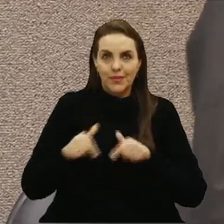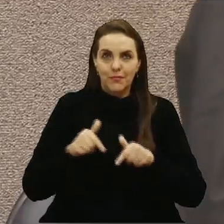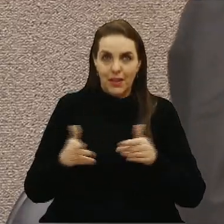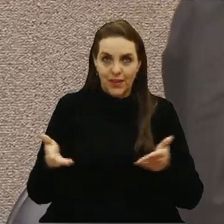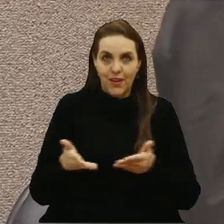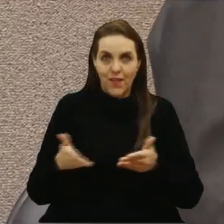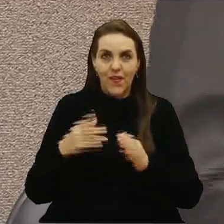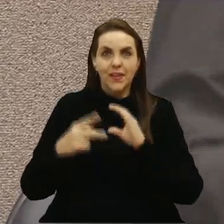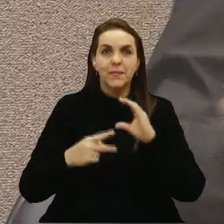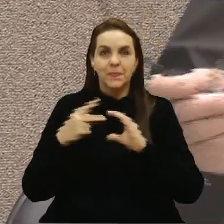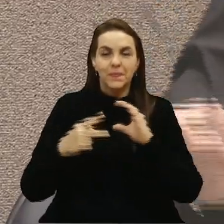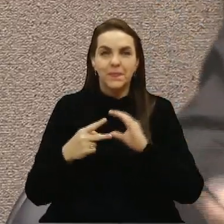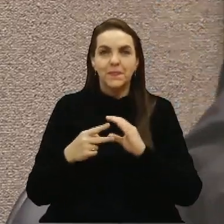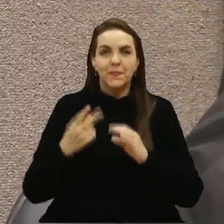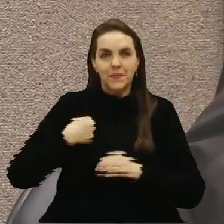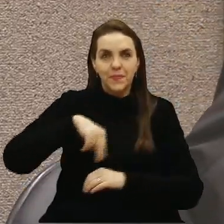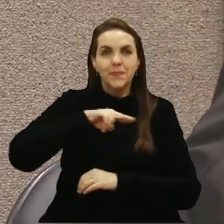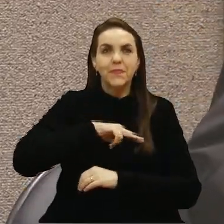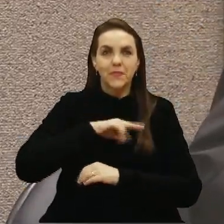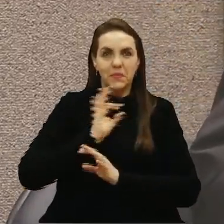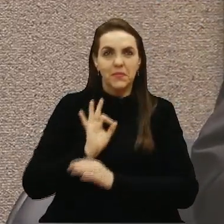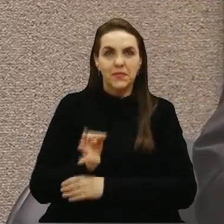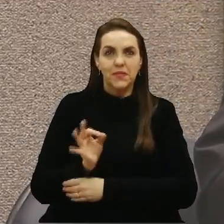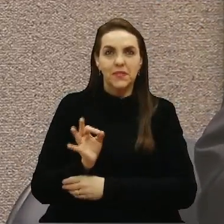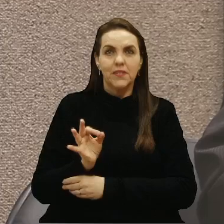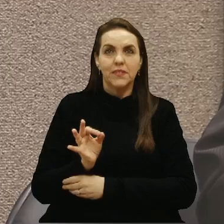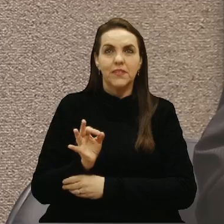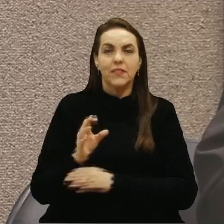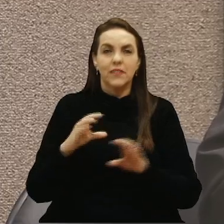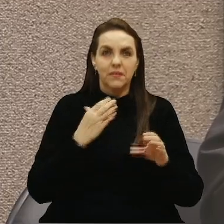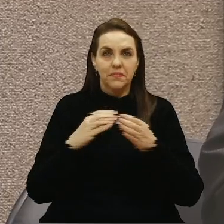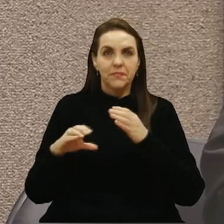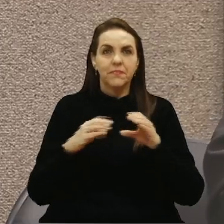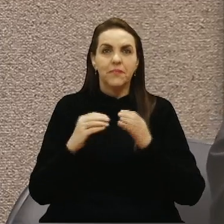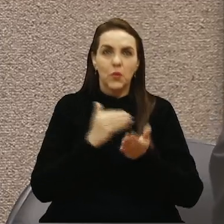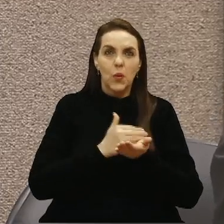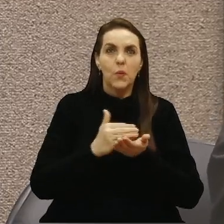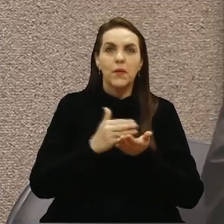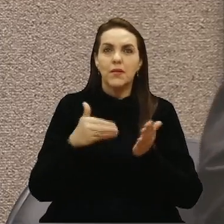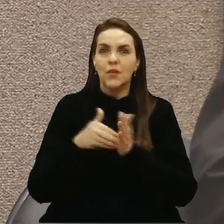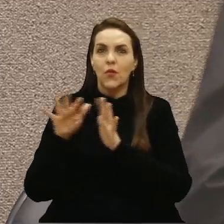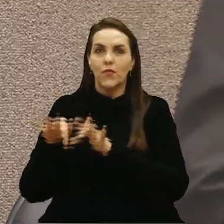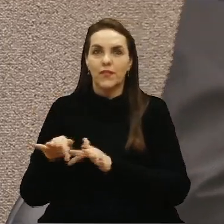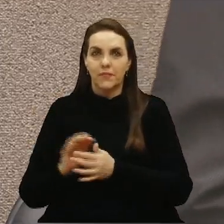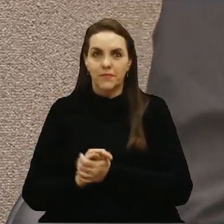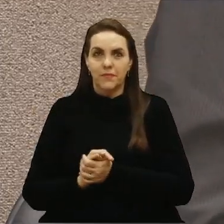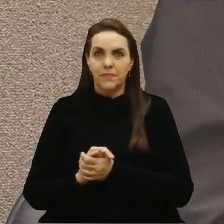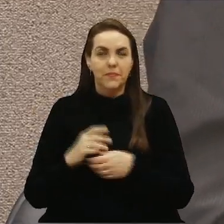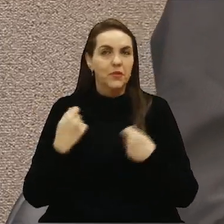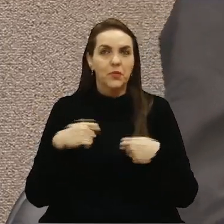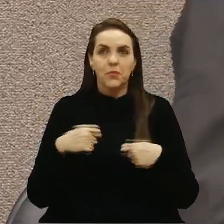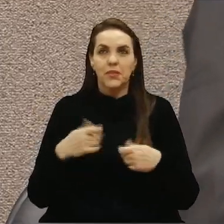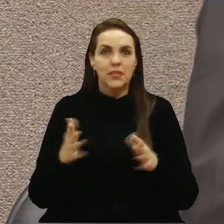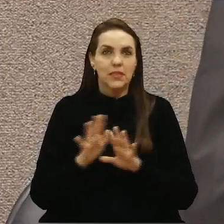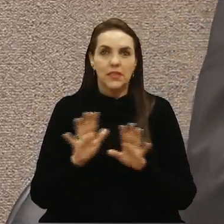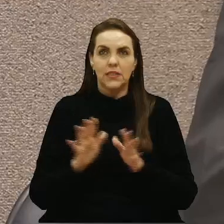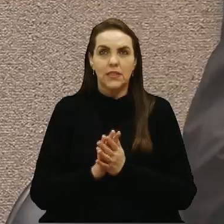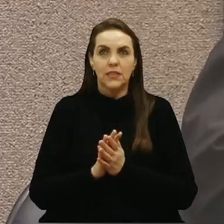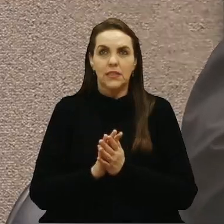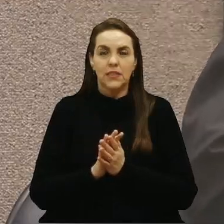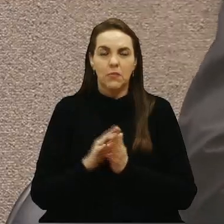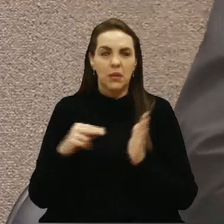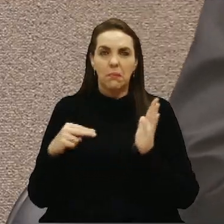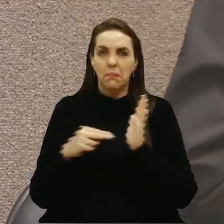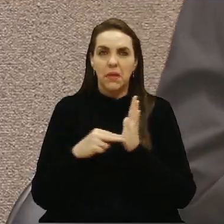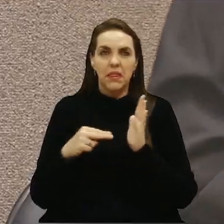gente, e vamos, com certeza, vamos seguir cantando do início ao fim. Não precisa colocar em